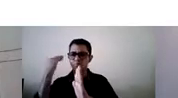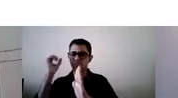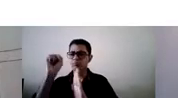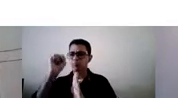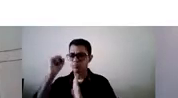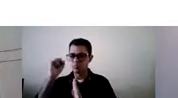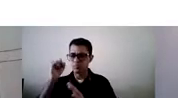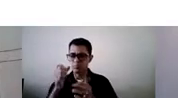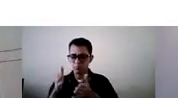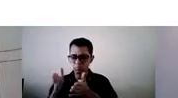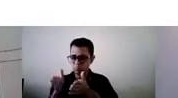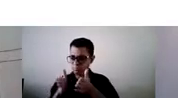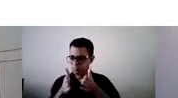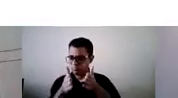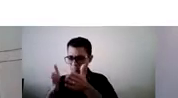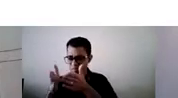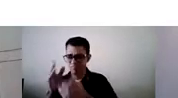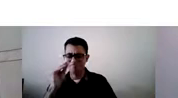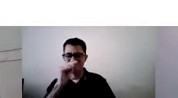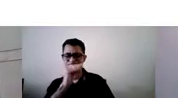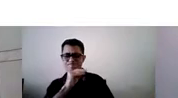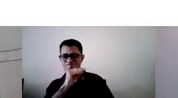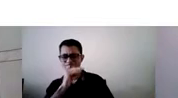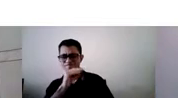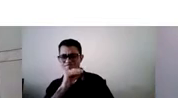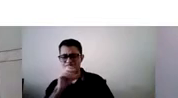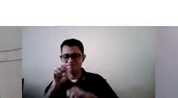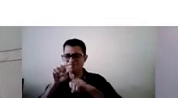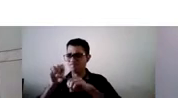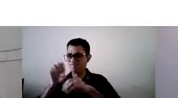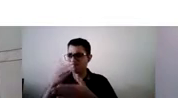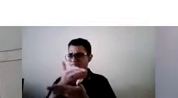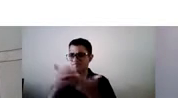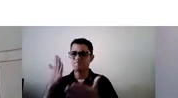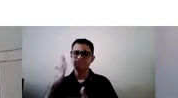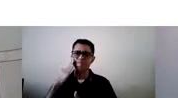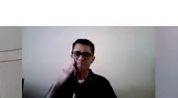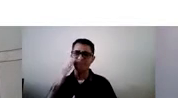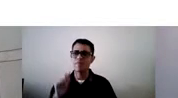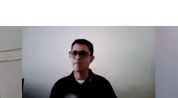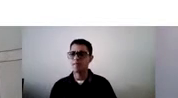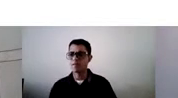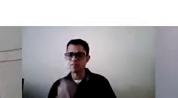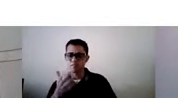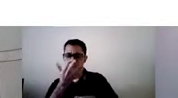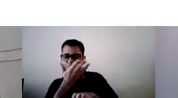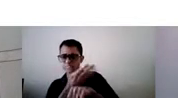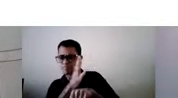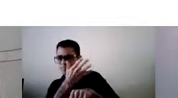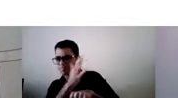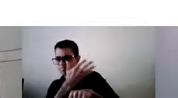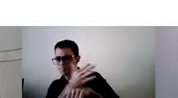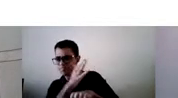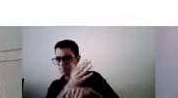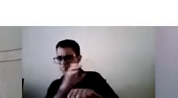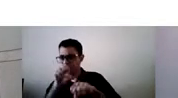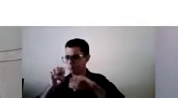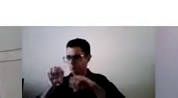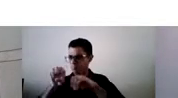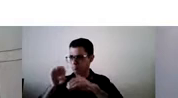três caminhos para o fracasso. Não ensinar o que se sabe. Não praticar o que se